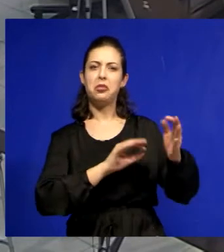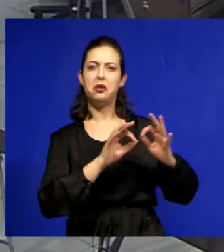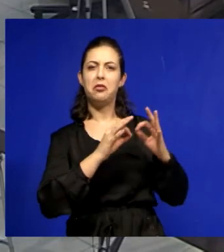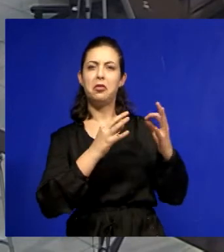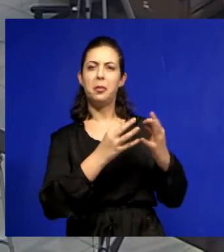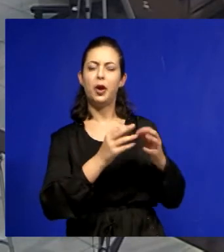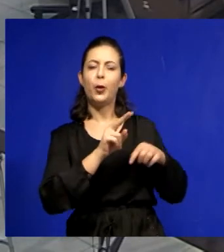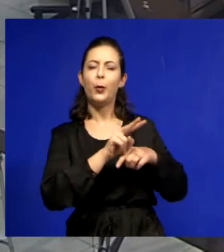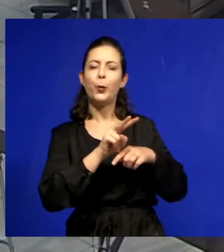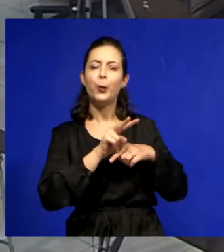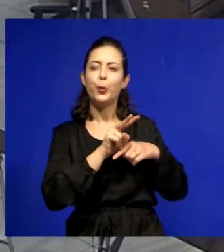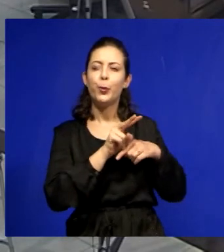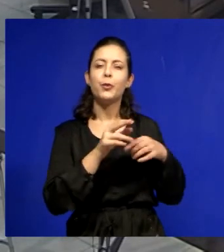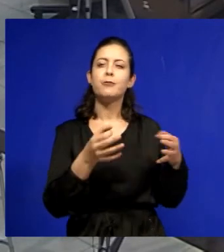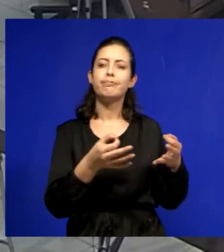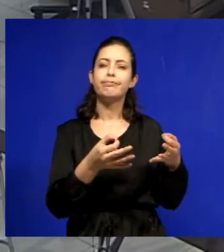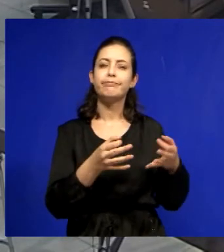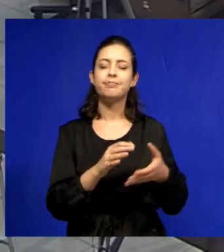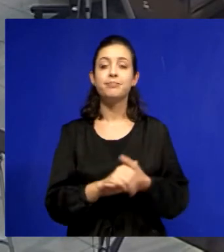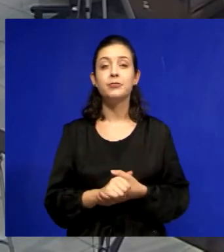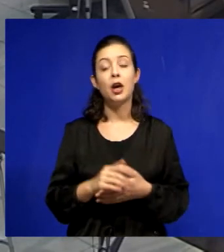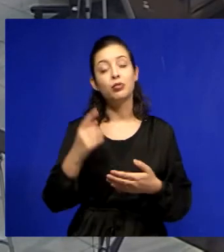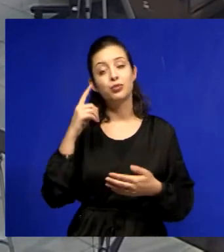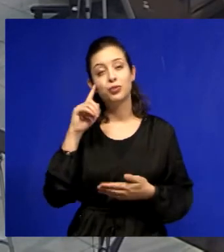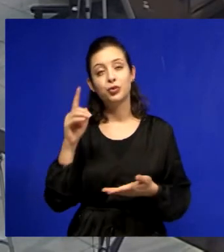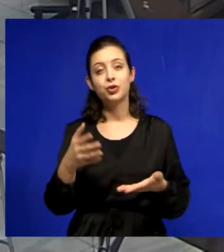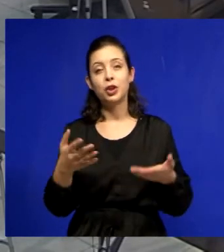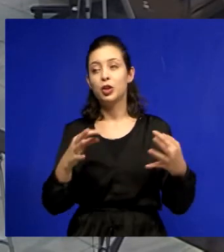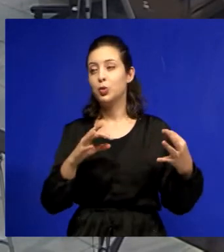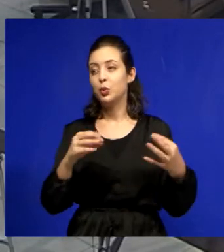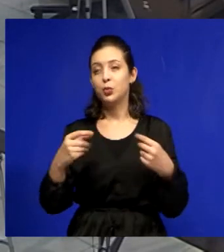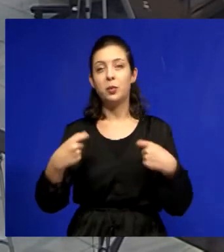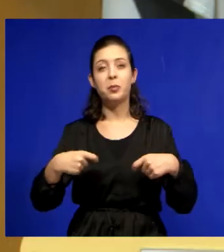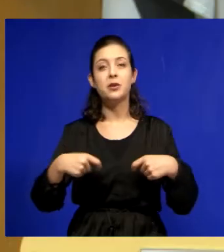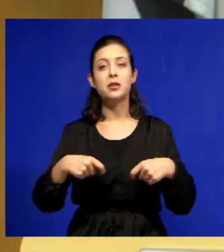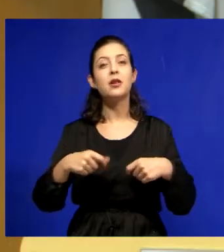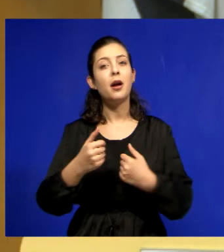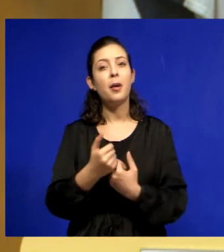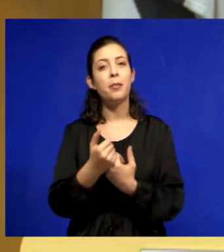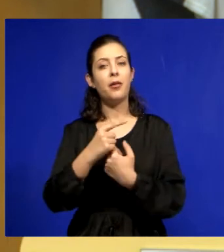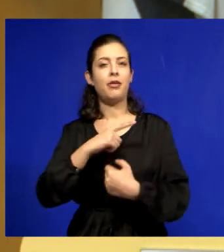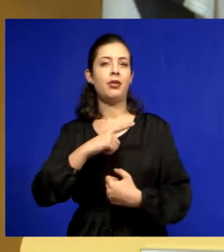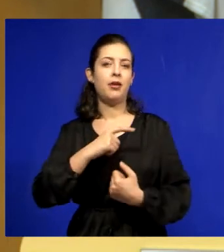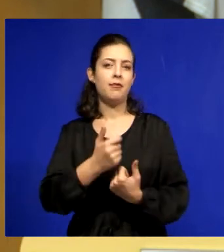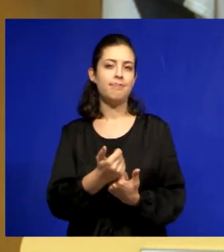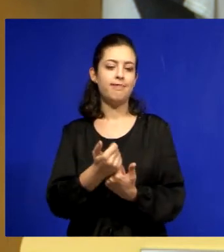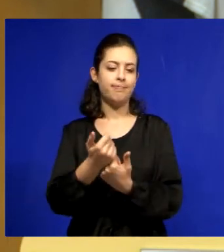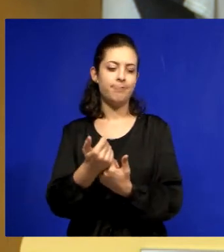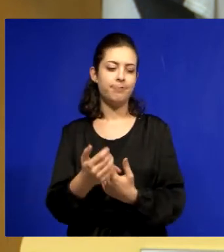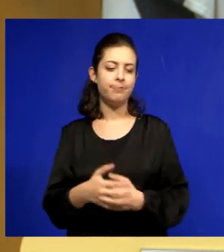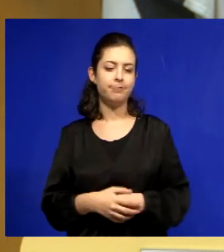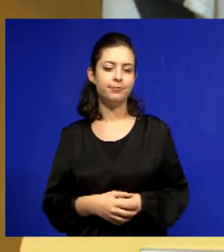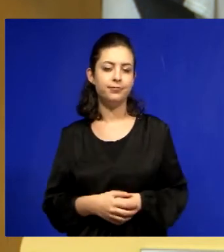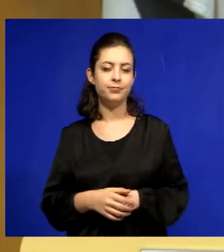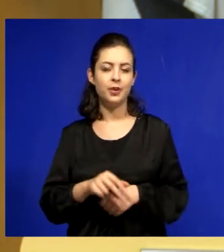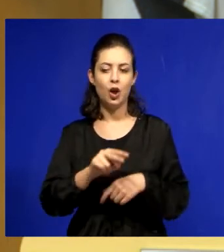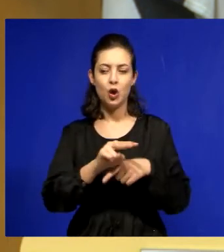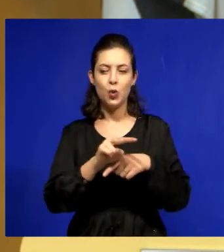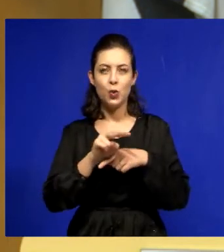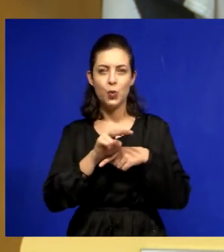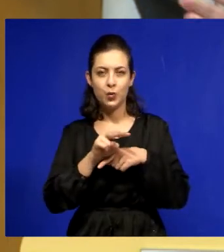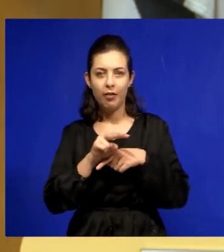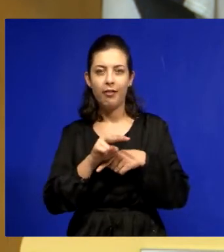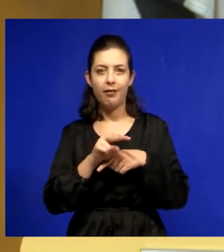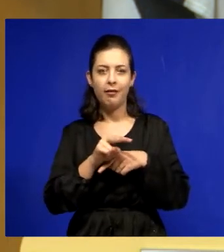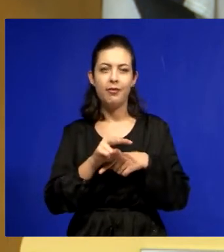idoso mas chega um momento na vida que todos precisam de ter um auxílio para cuidar dos